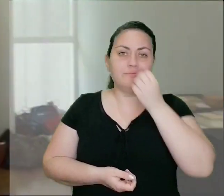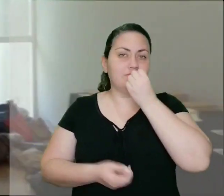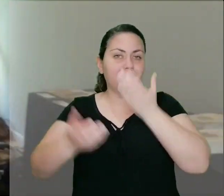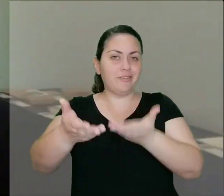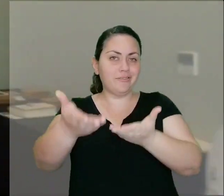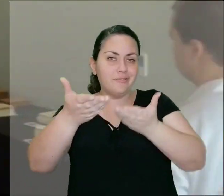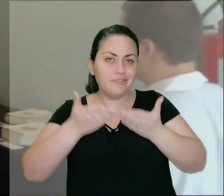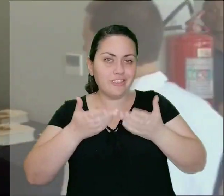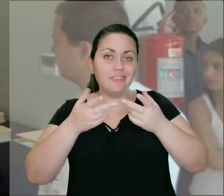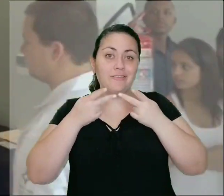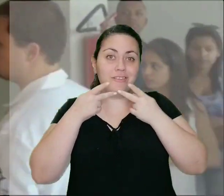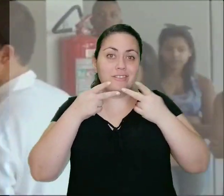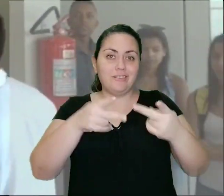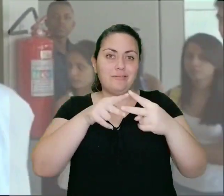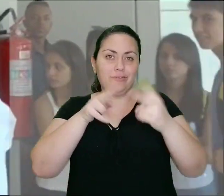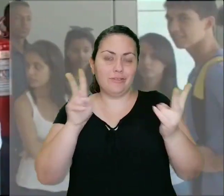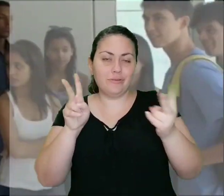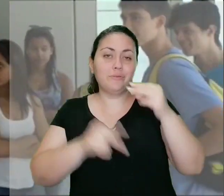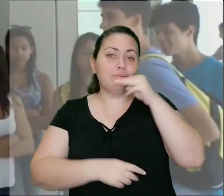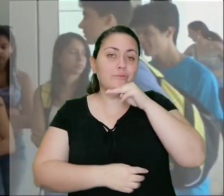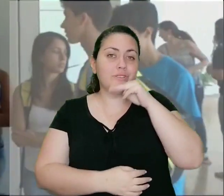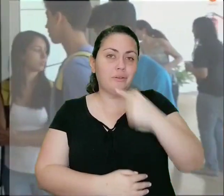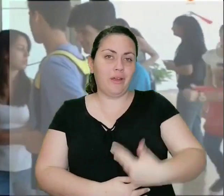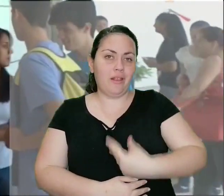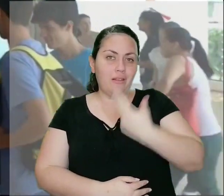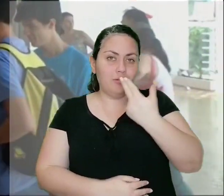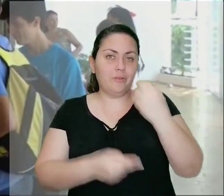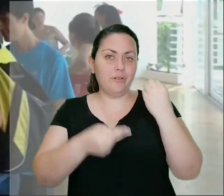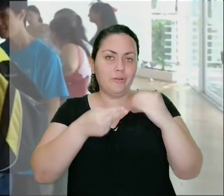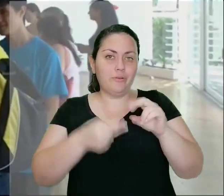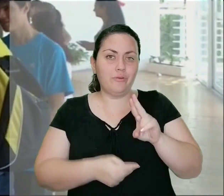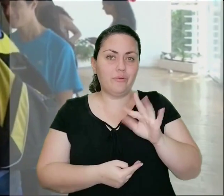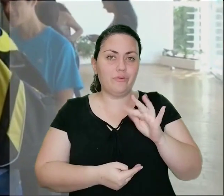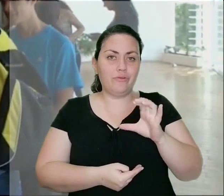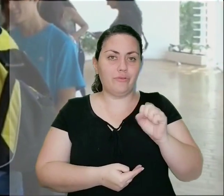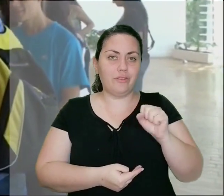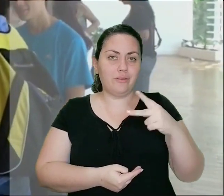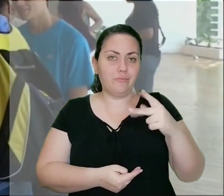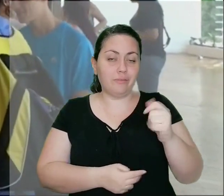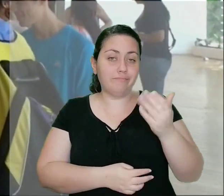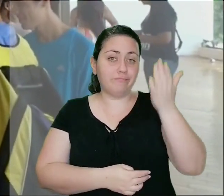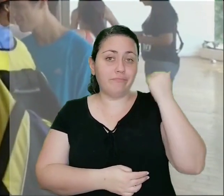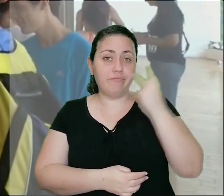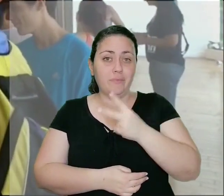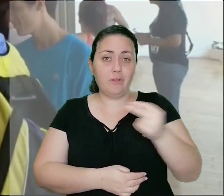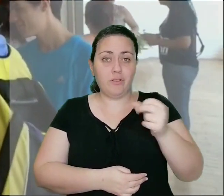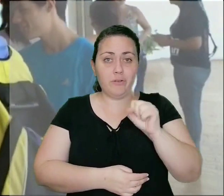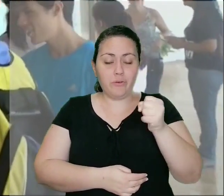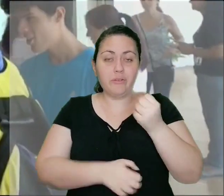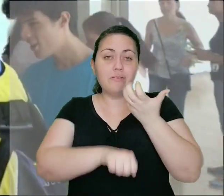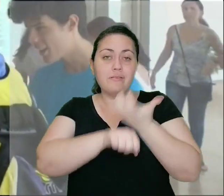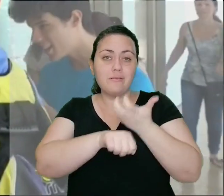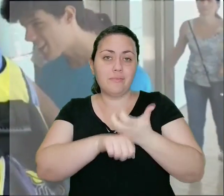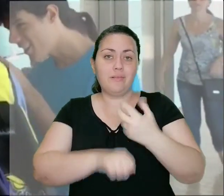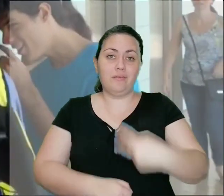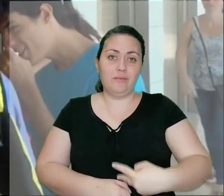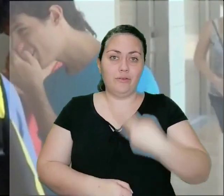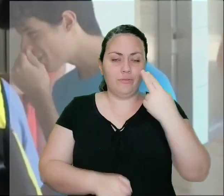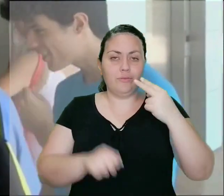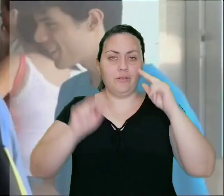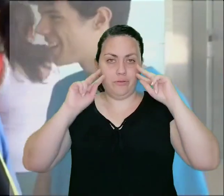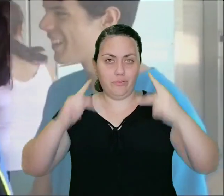Olá, bem-vindos à visita virtual ao Museu de Anatomia da UFSPA. Desde 2008, a disciplina de Anatomia